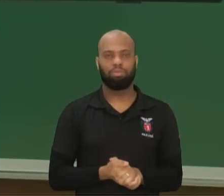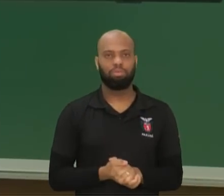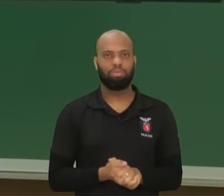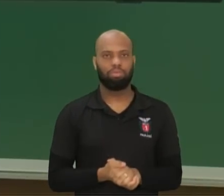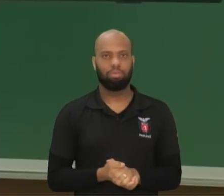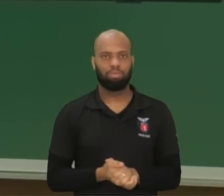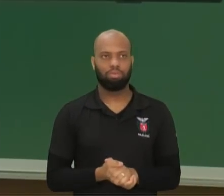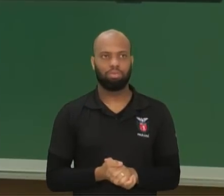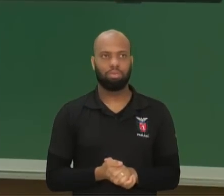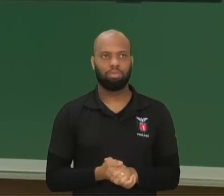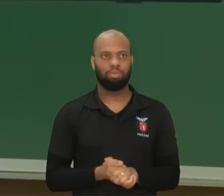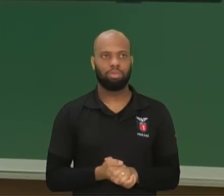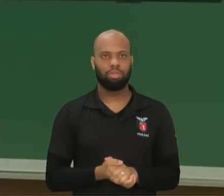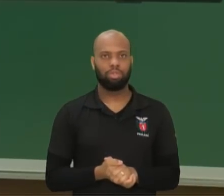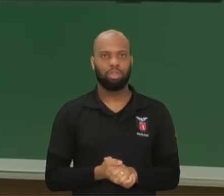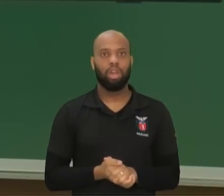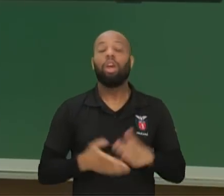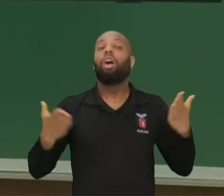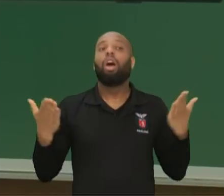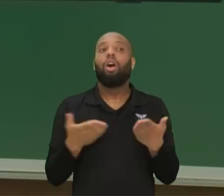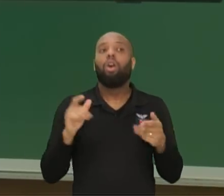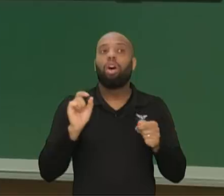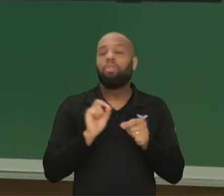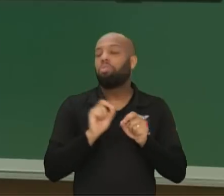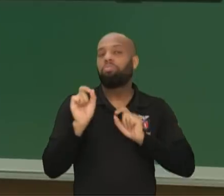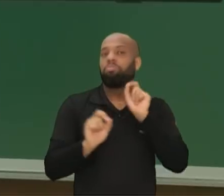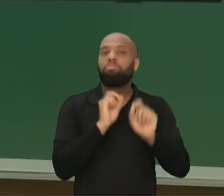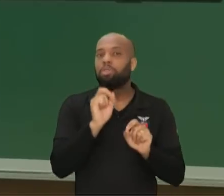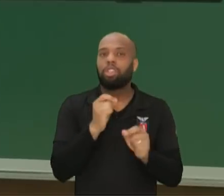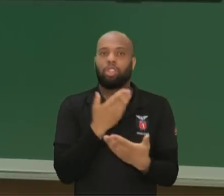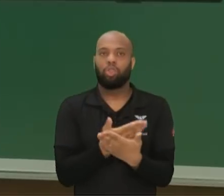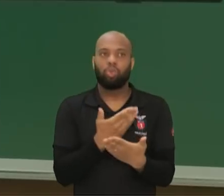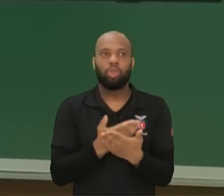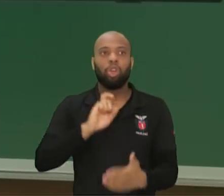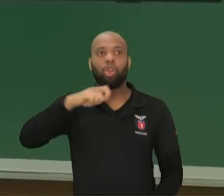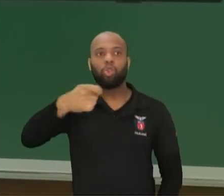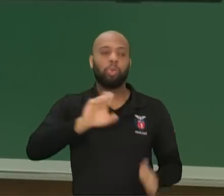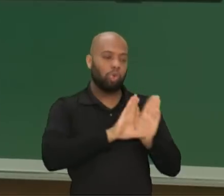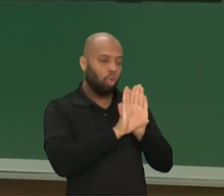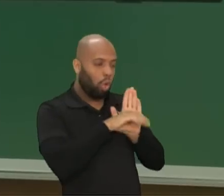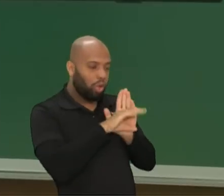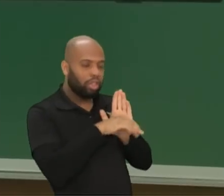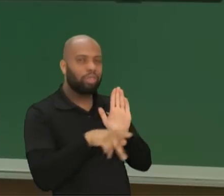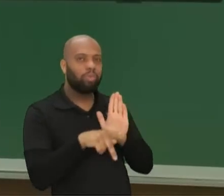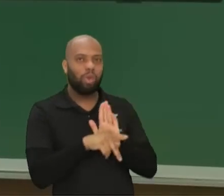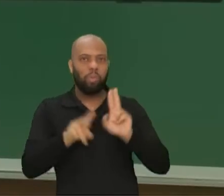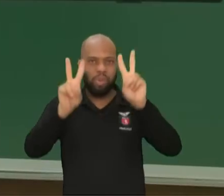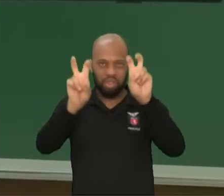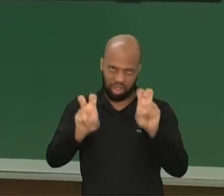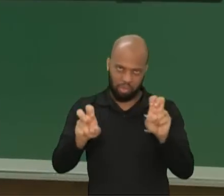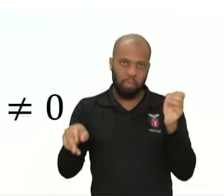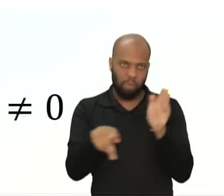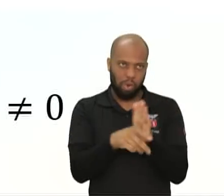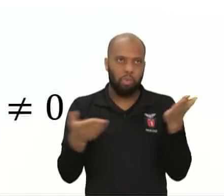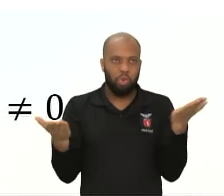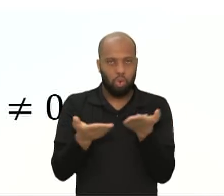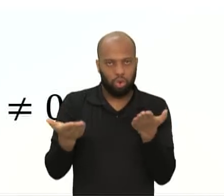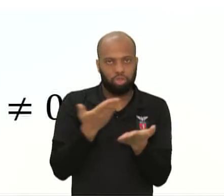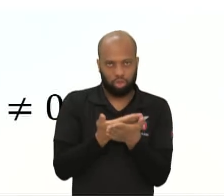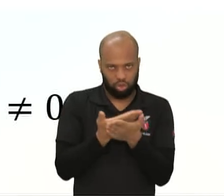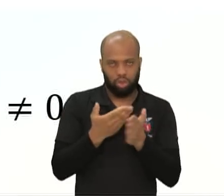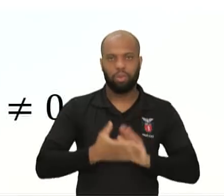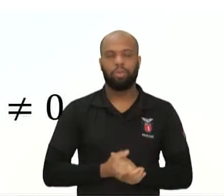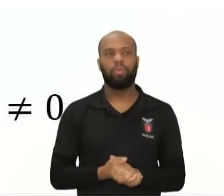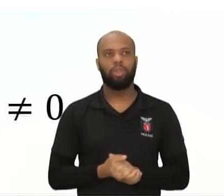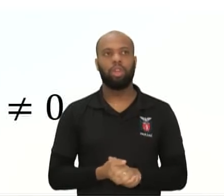nesse espaço amostral. Agora, nós vamos falar aqui um pouquinho da definição de probabilidade condicional. Então, observem